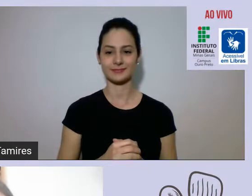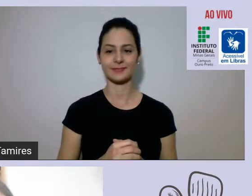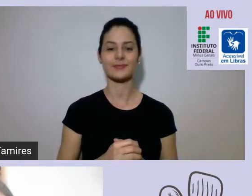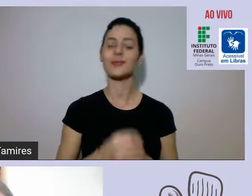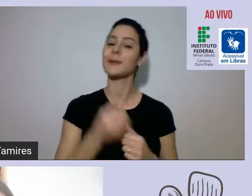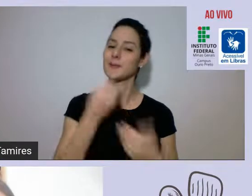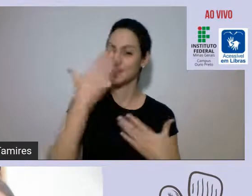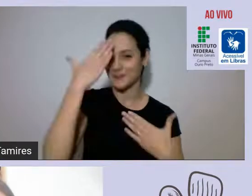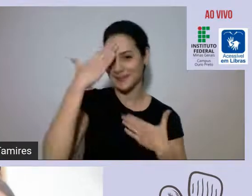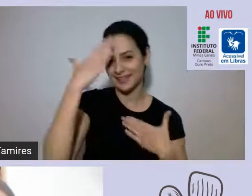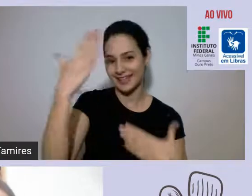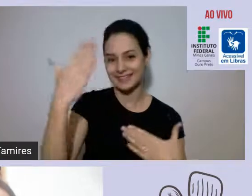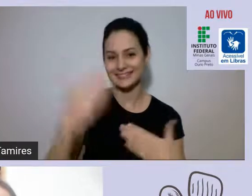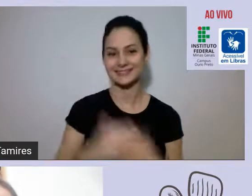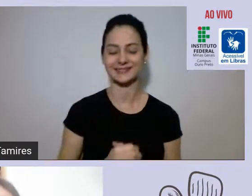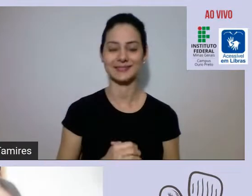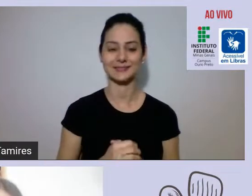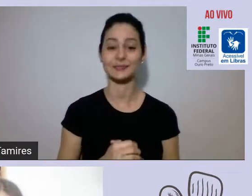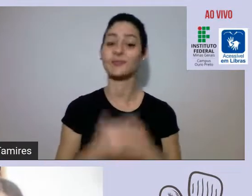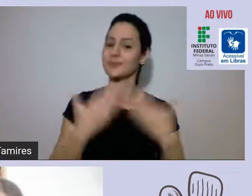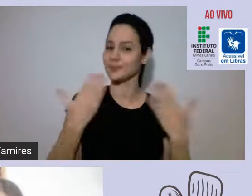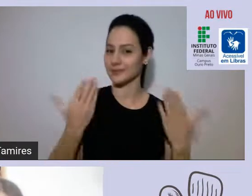Muito obrigada. Então,